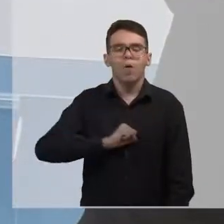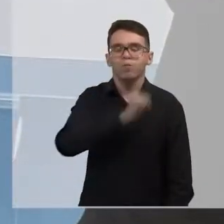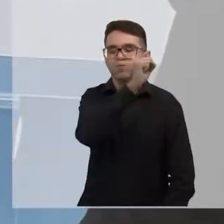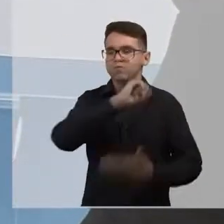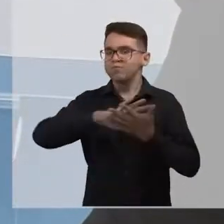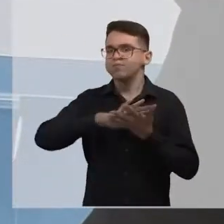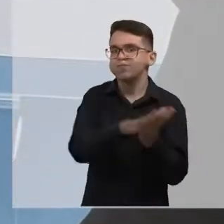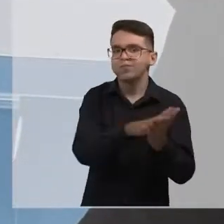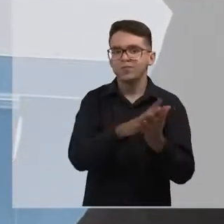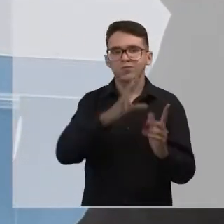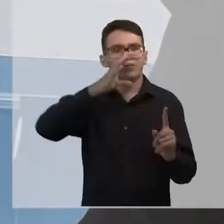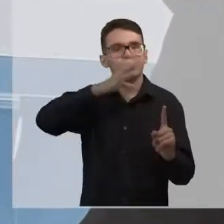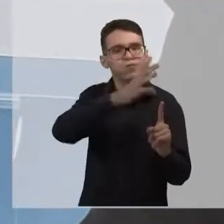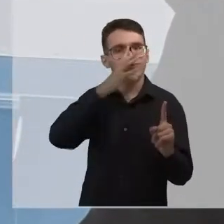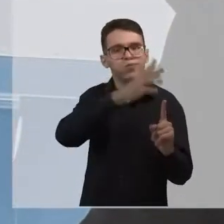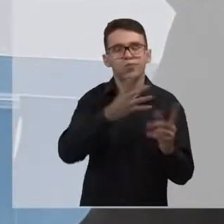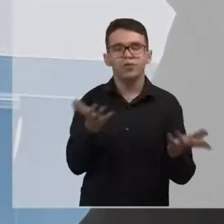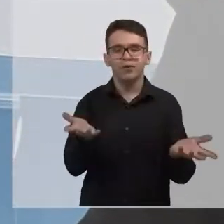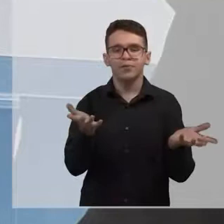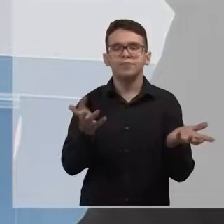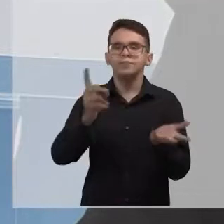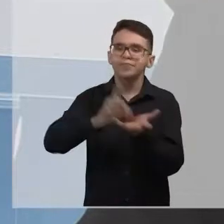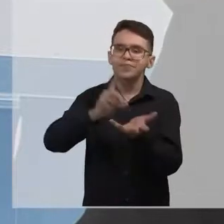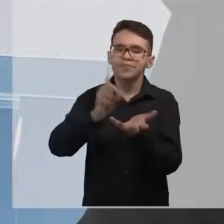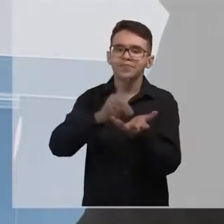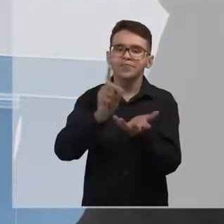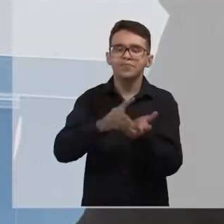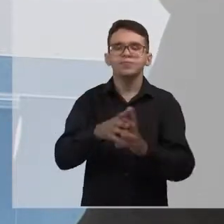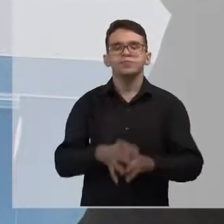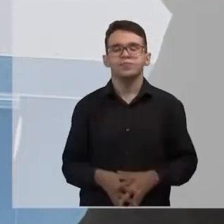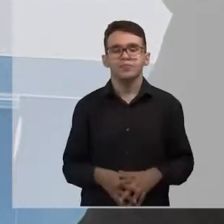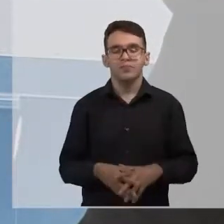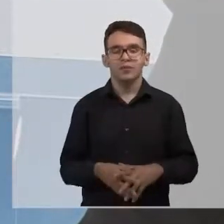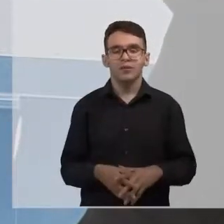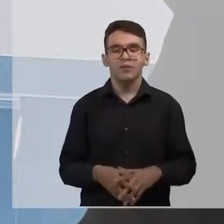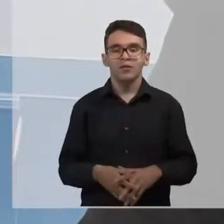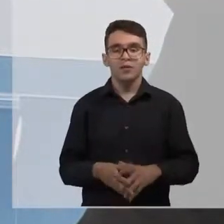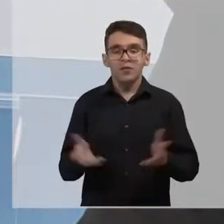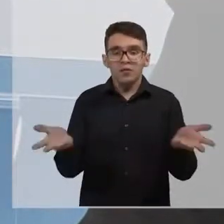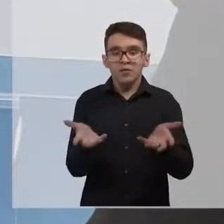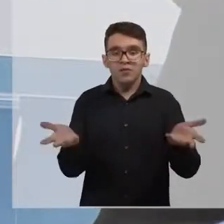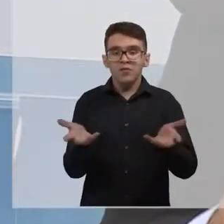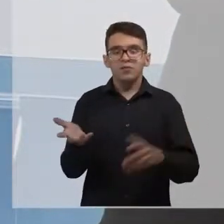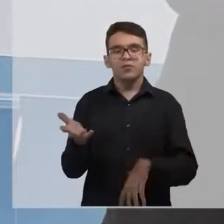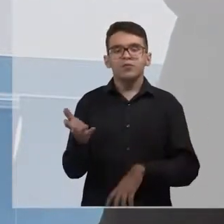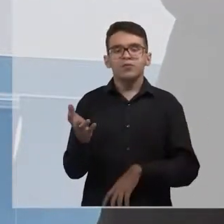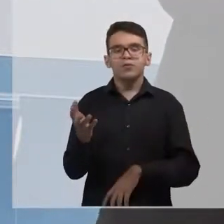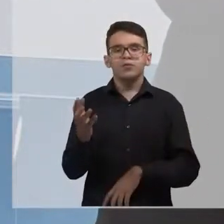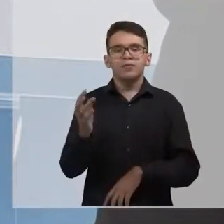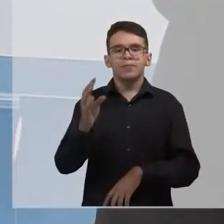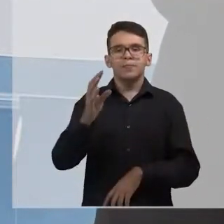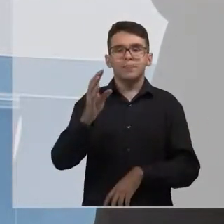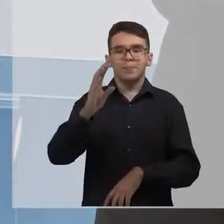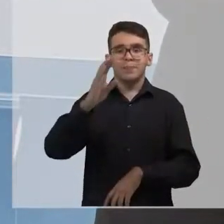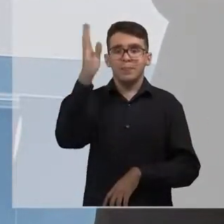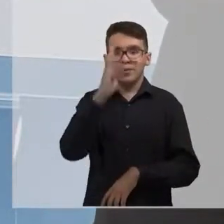A gente não consegue mais... Olha, pessoal, isso é tão sério. Escutar a voz do outro. Você não consegue mais ouvir o que o outro quer